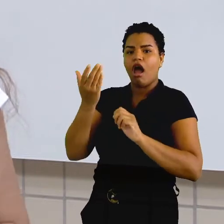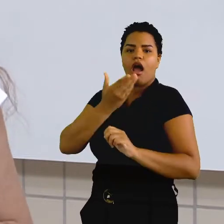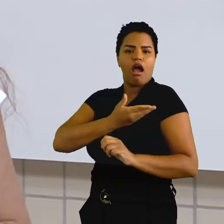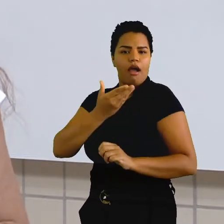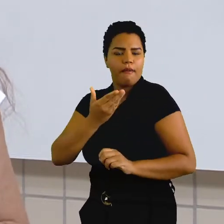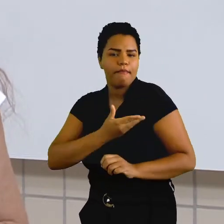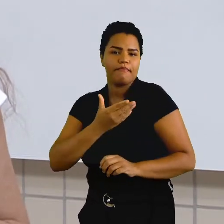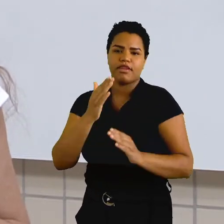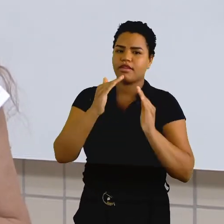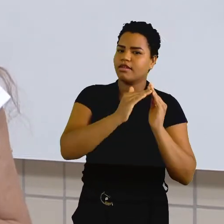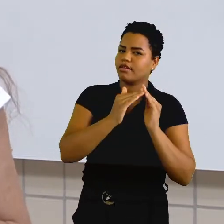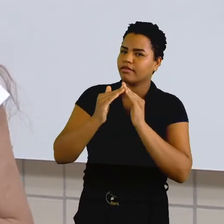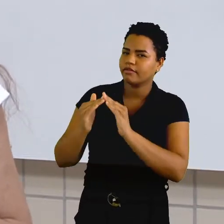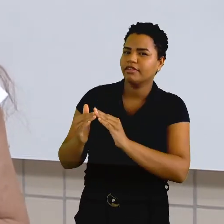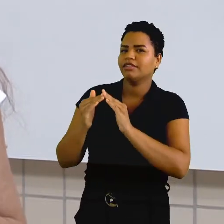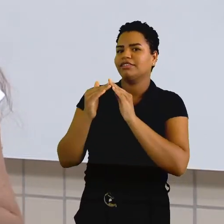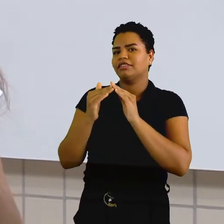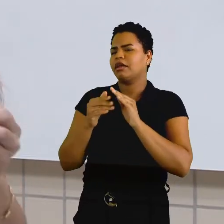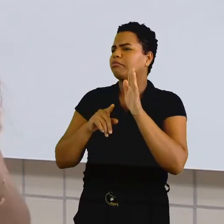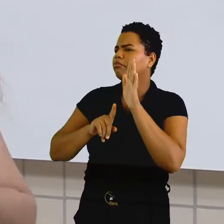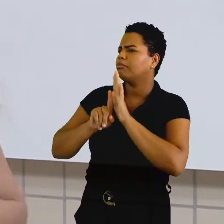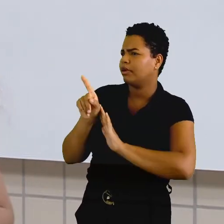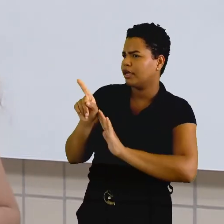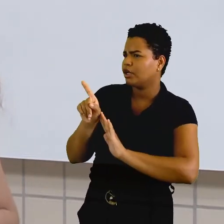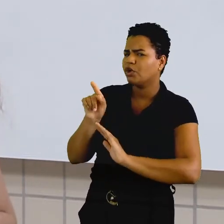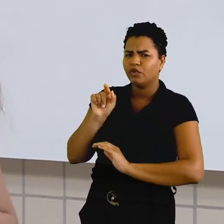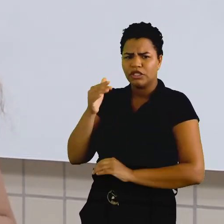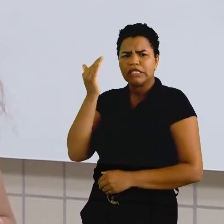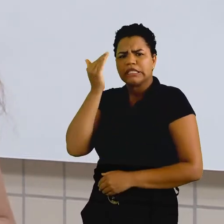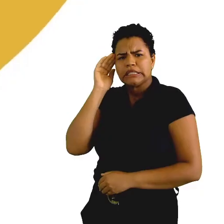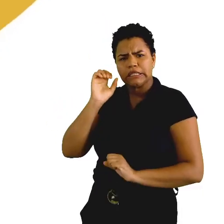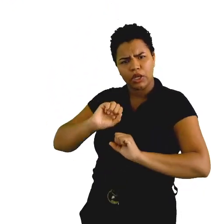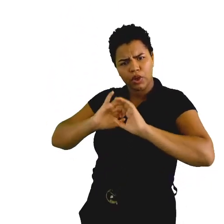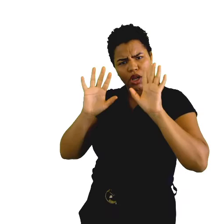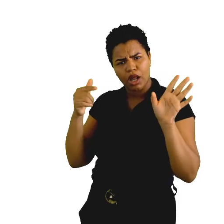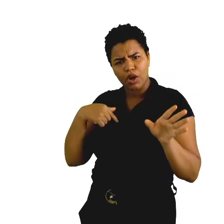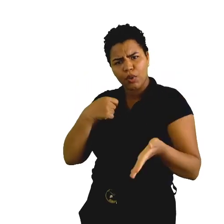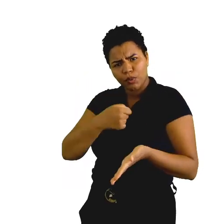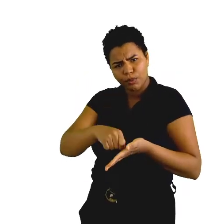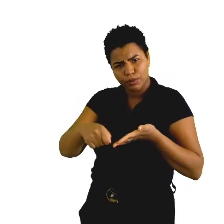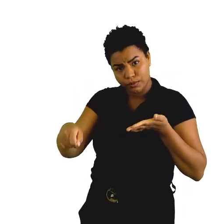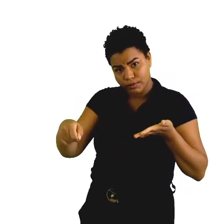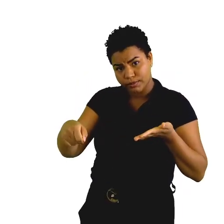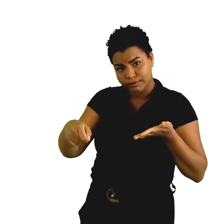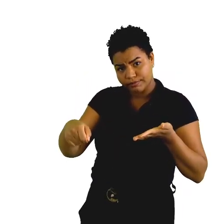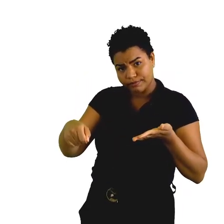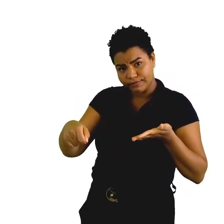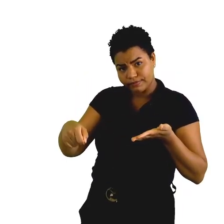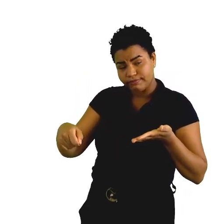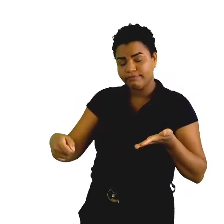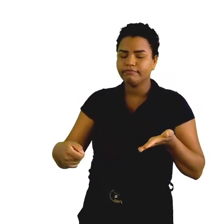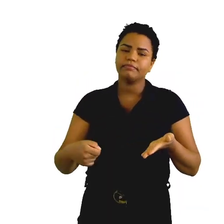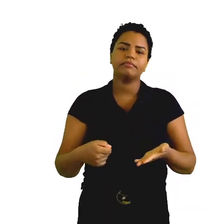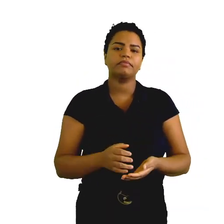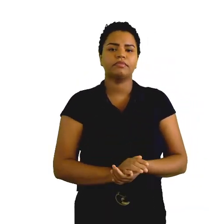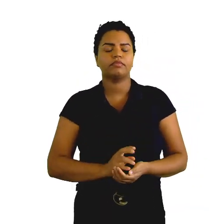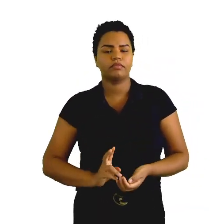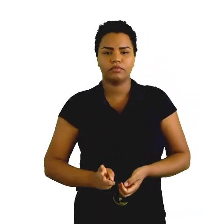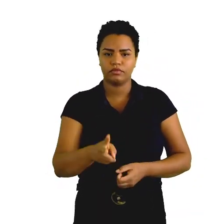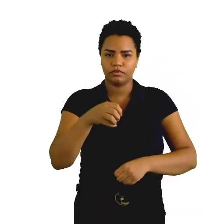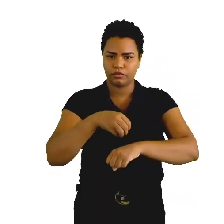amigas, seus vizinhos, e perguntar, vocês entenderam o que eu escrevi? Continuando aí, uma dica